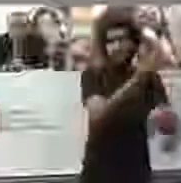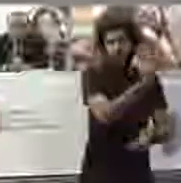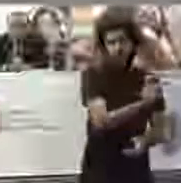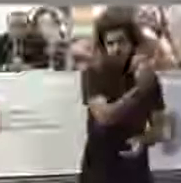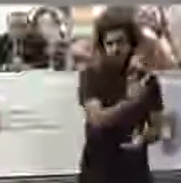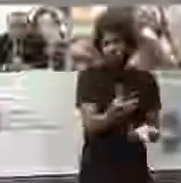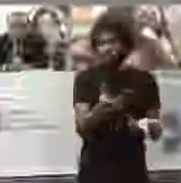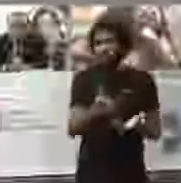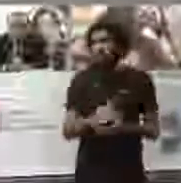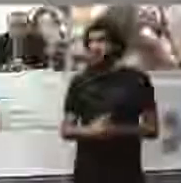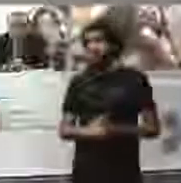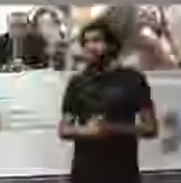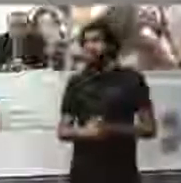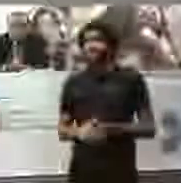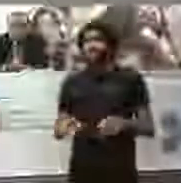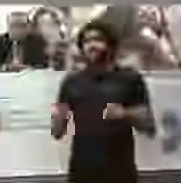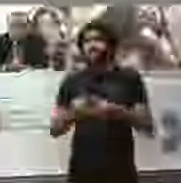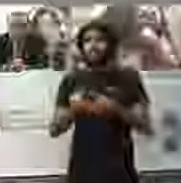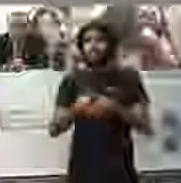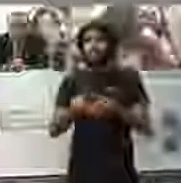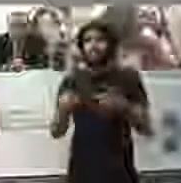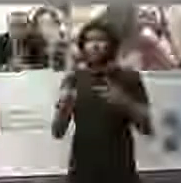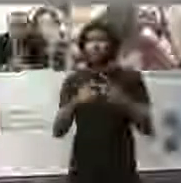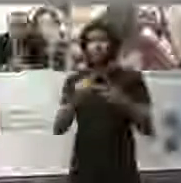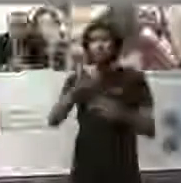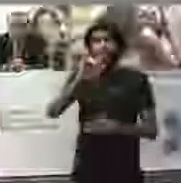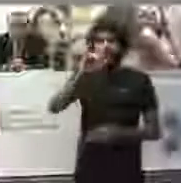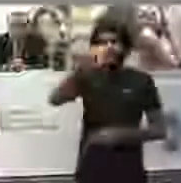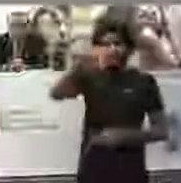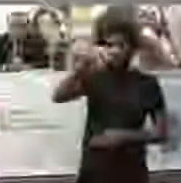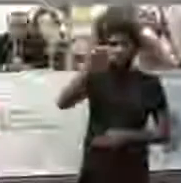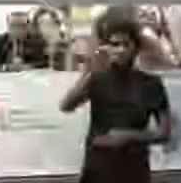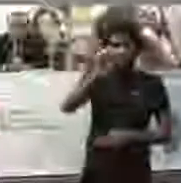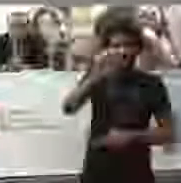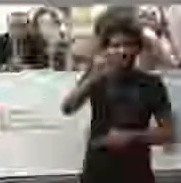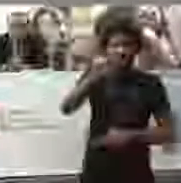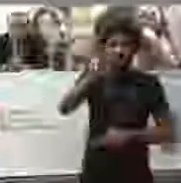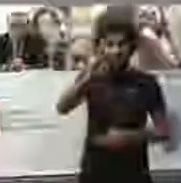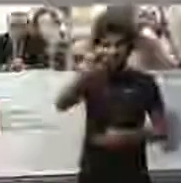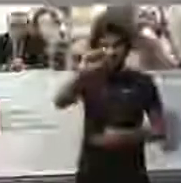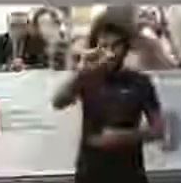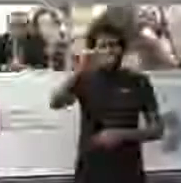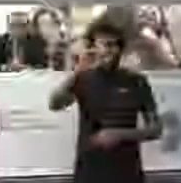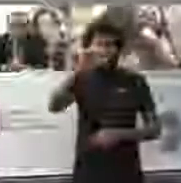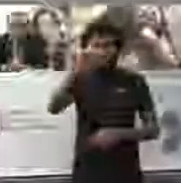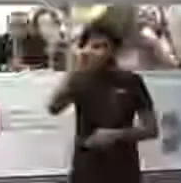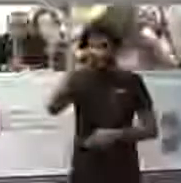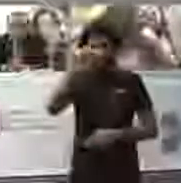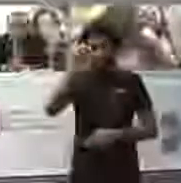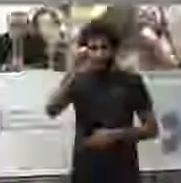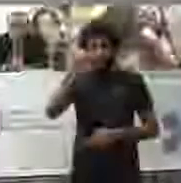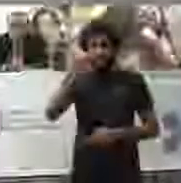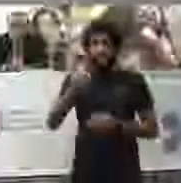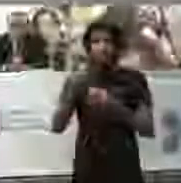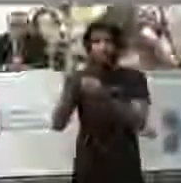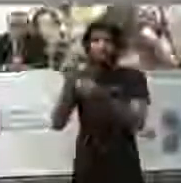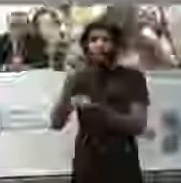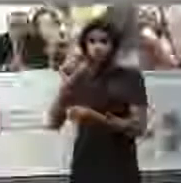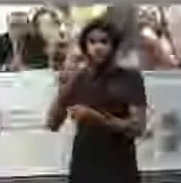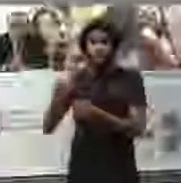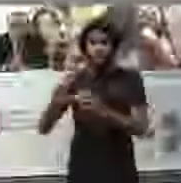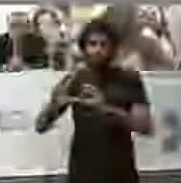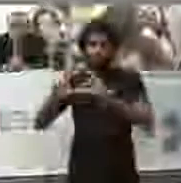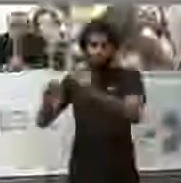fala que há um princípio de integralidade não significa que nós temos que dá absolutamente tudo